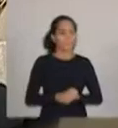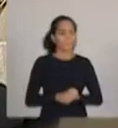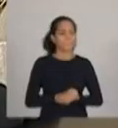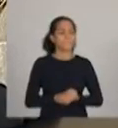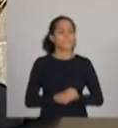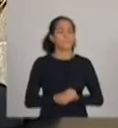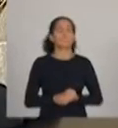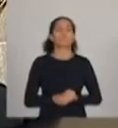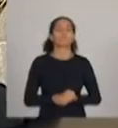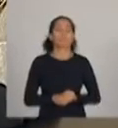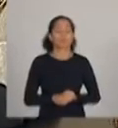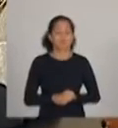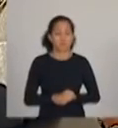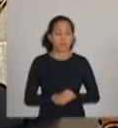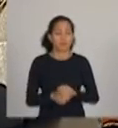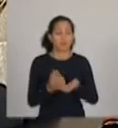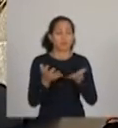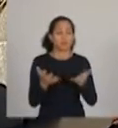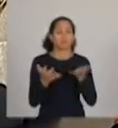Bem, inicialmente eu quero